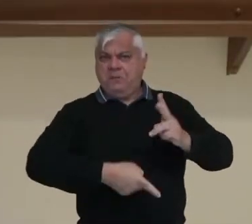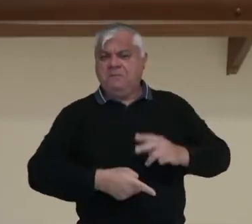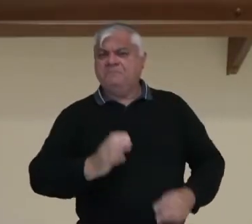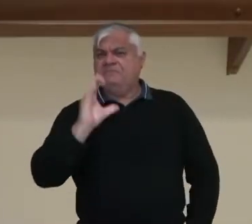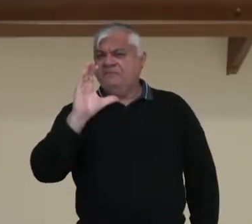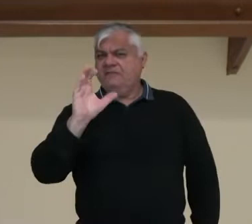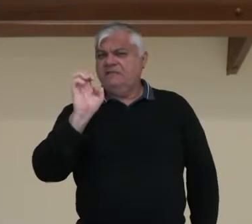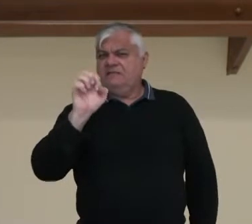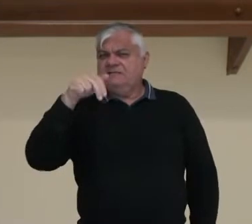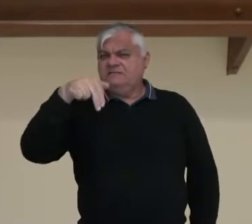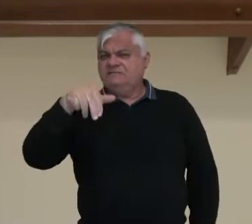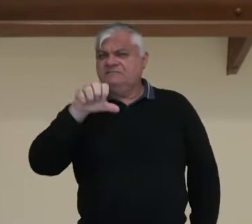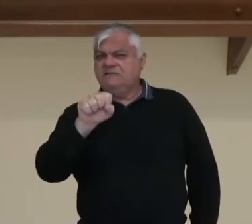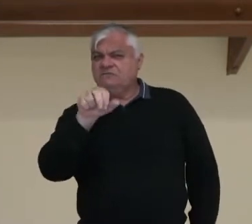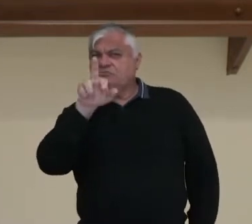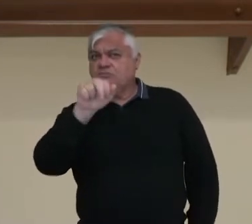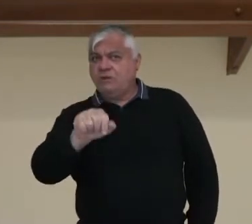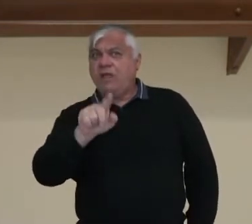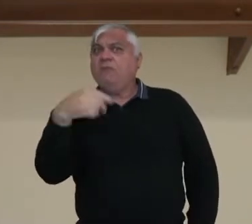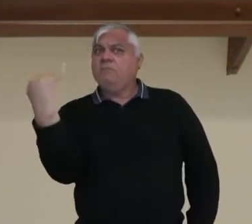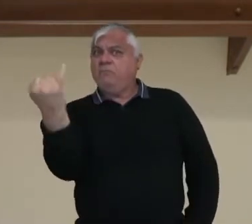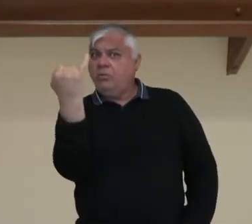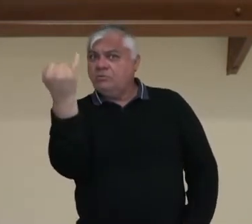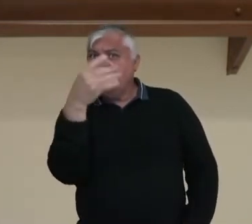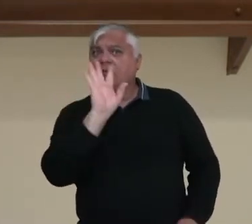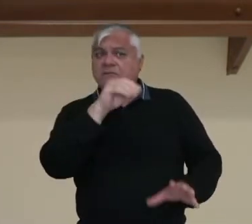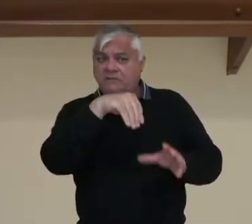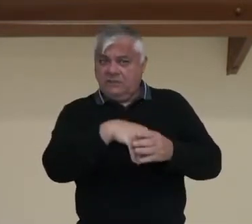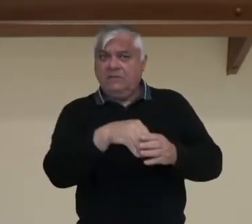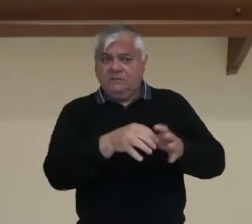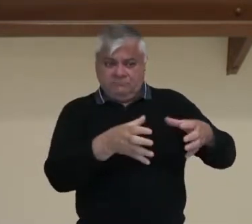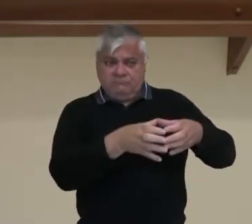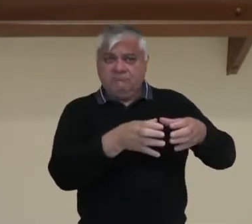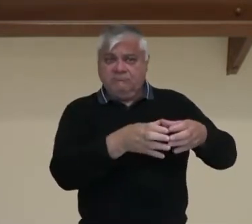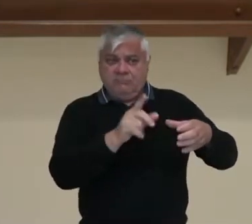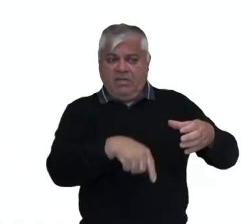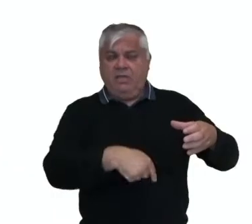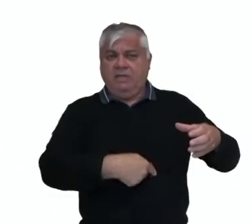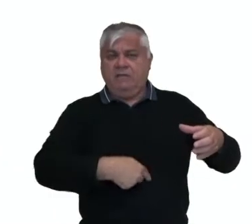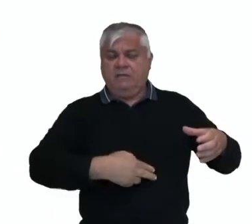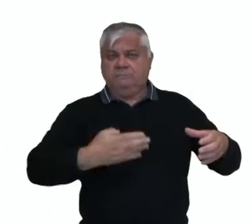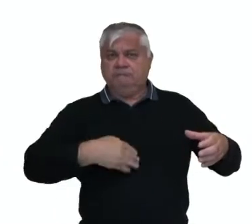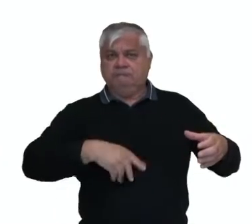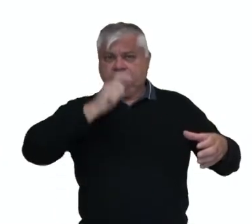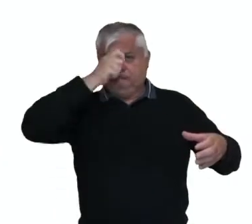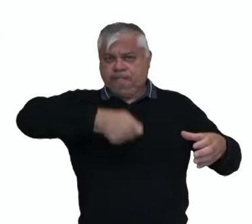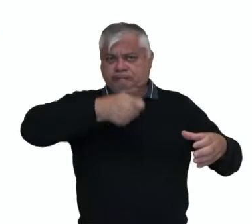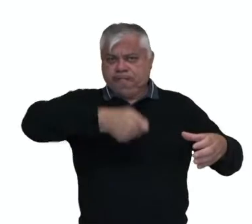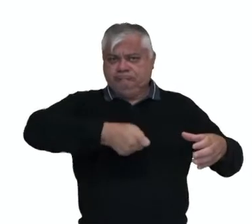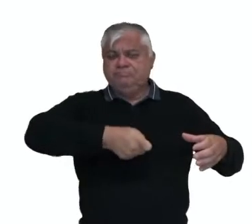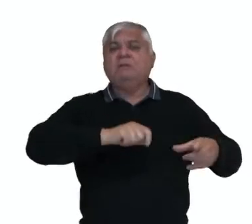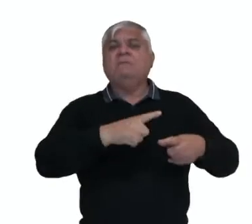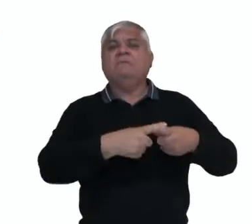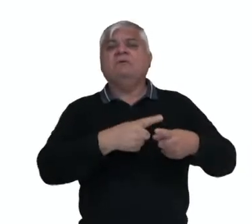elemento importante dentro de regimes ditatoriais. Então a gente vai ver que o DIP ele vai ser criado